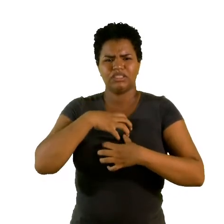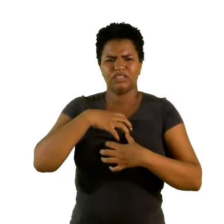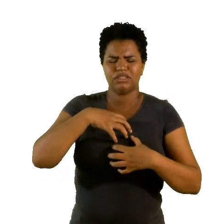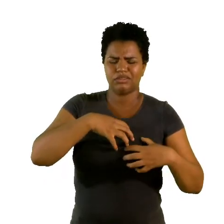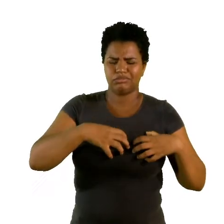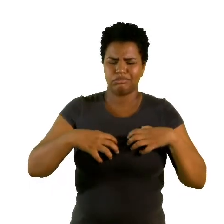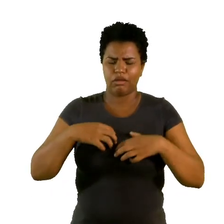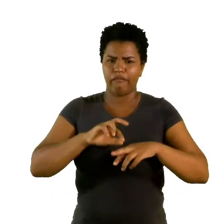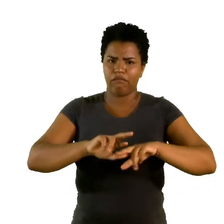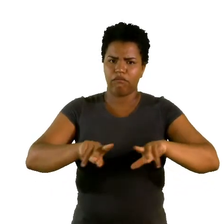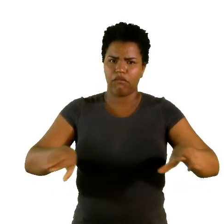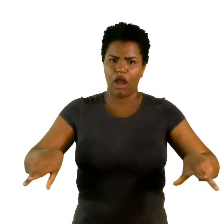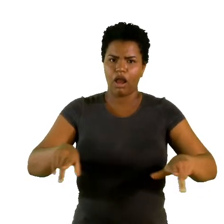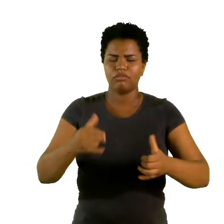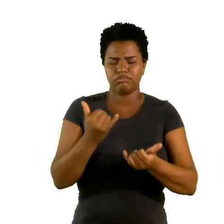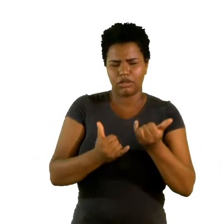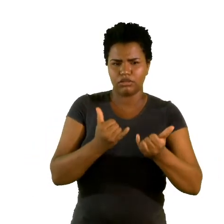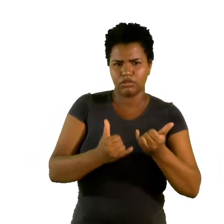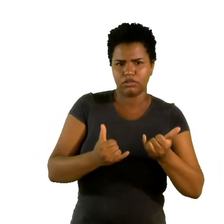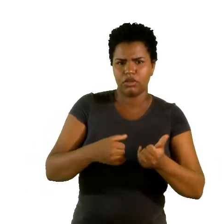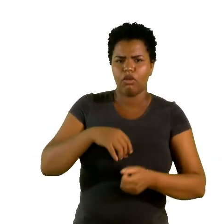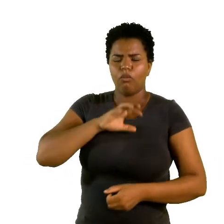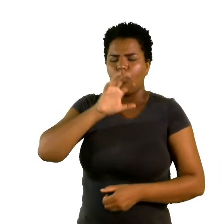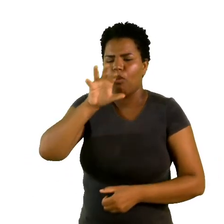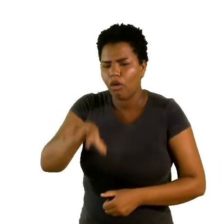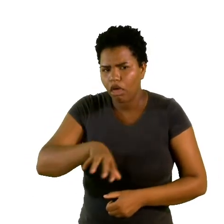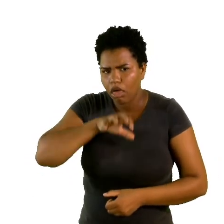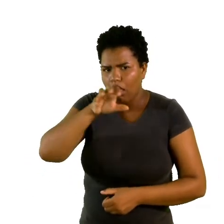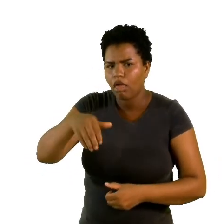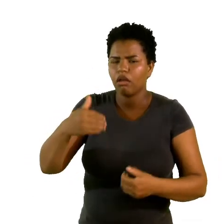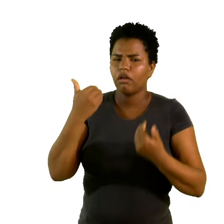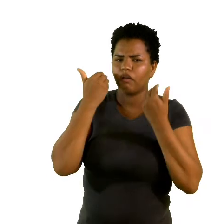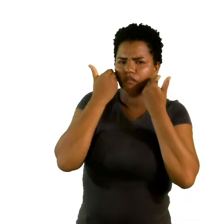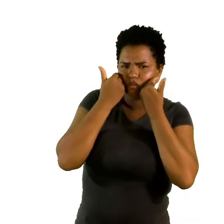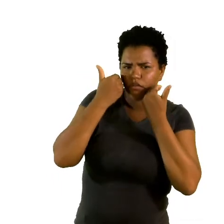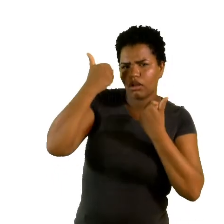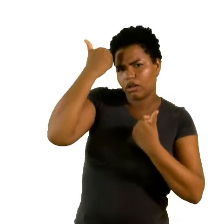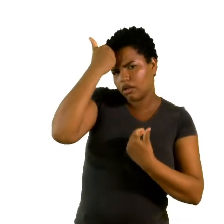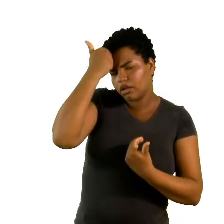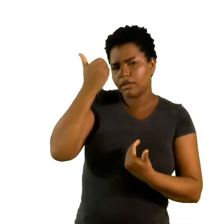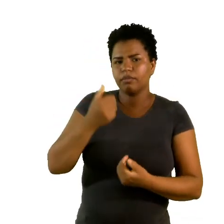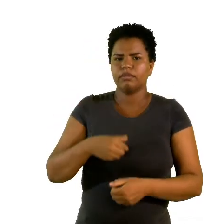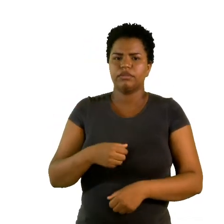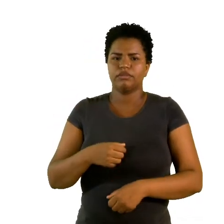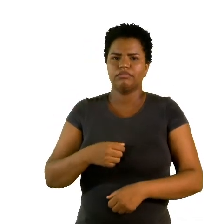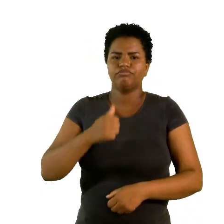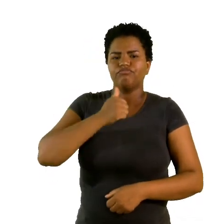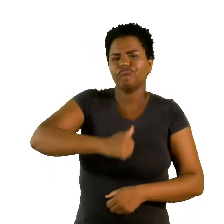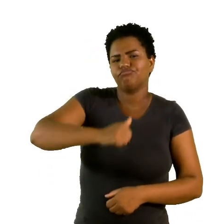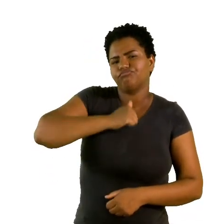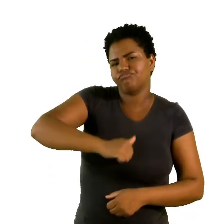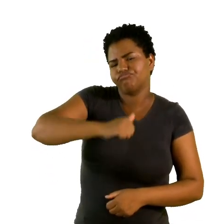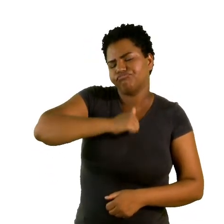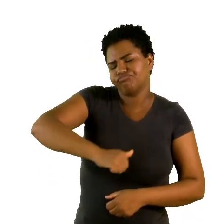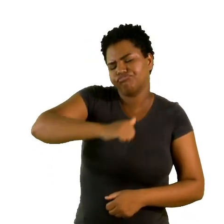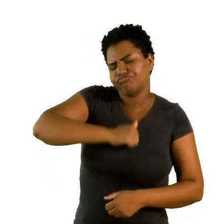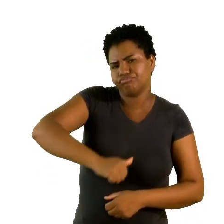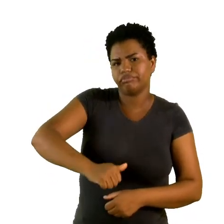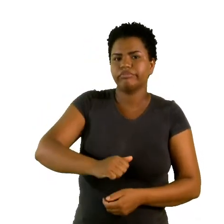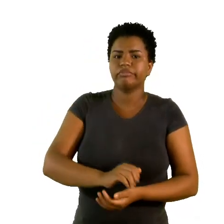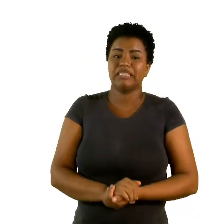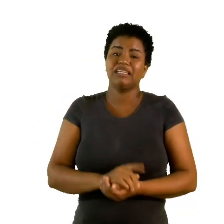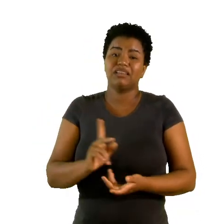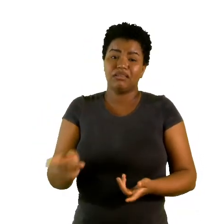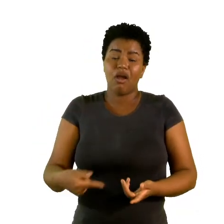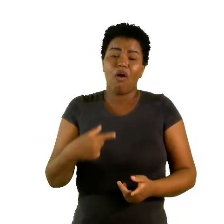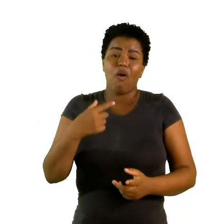como vômito, febre, diarreia. Esses sintomas são comuns em doenças